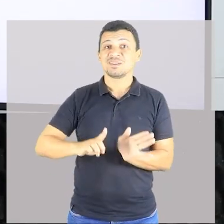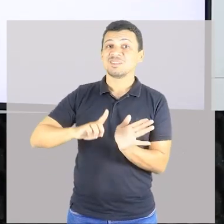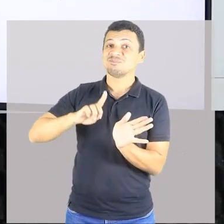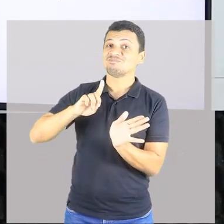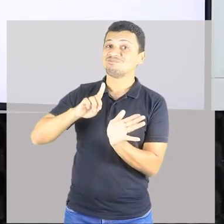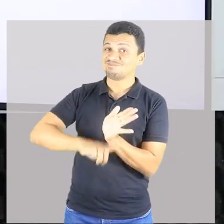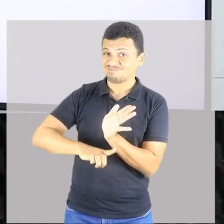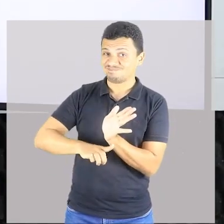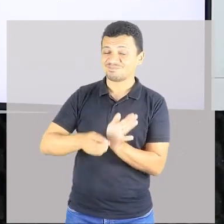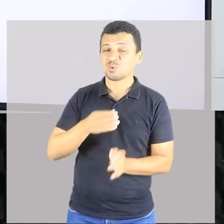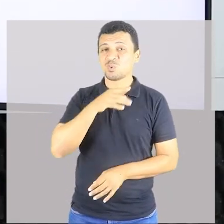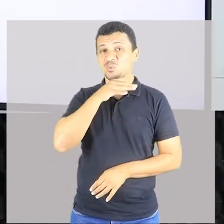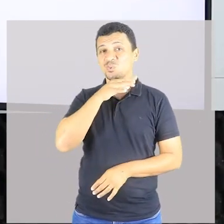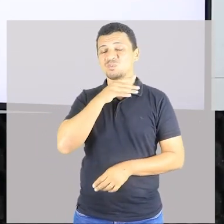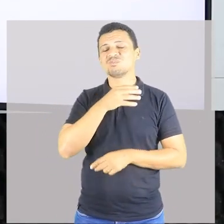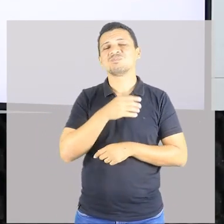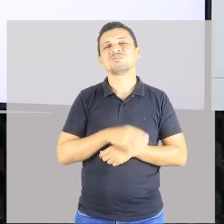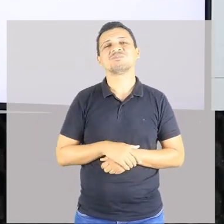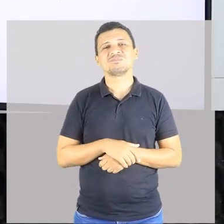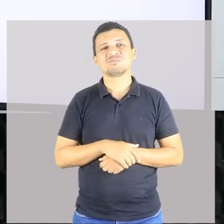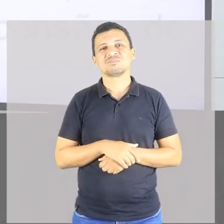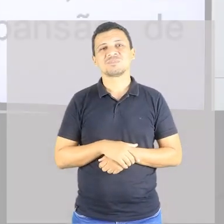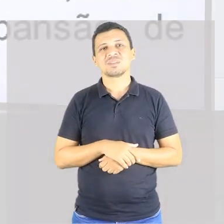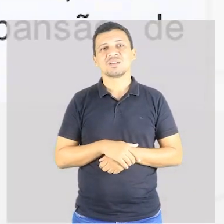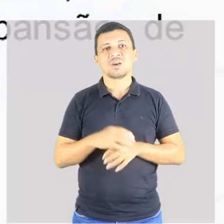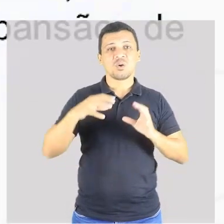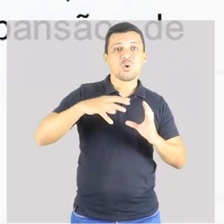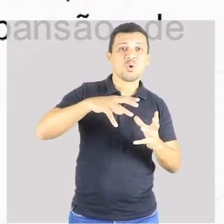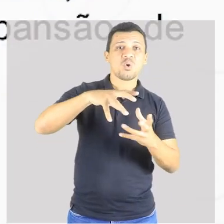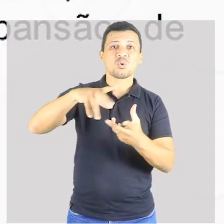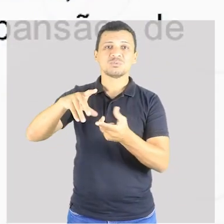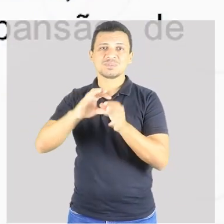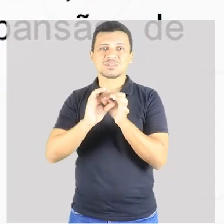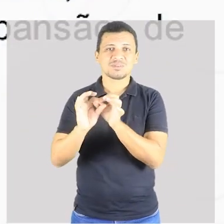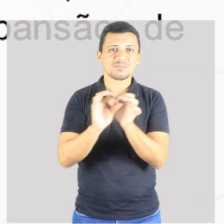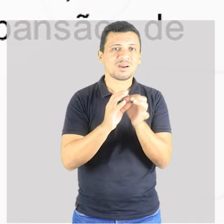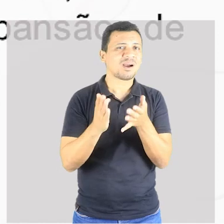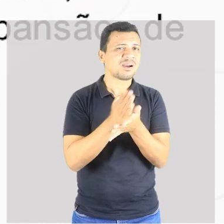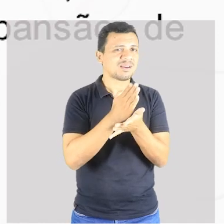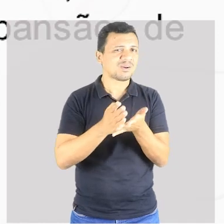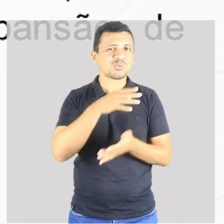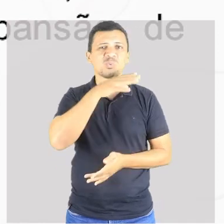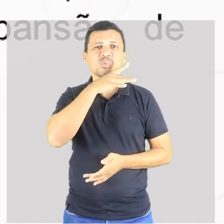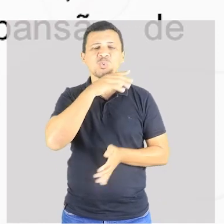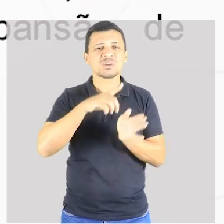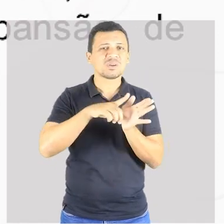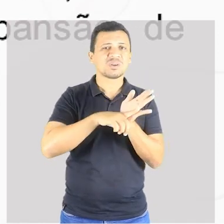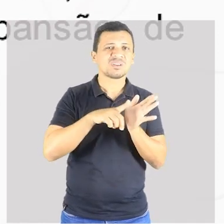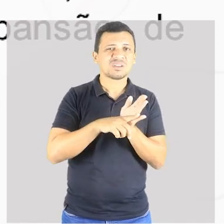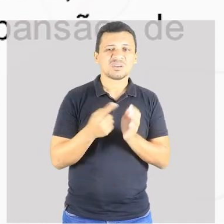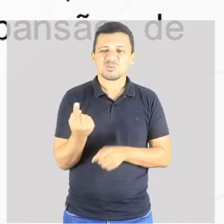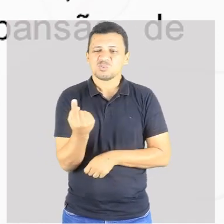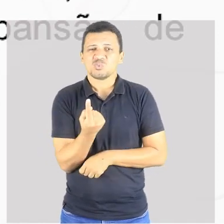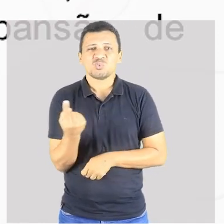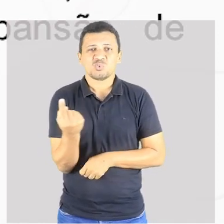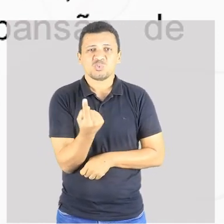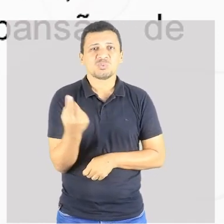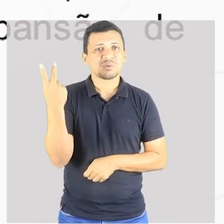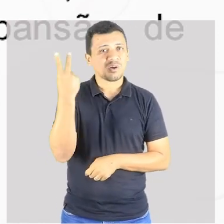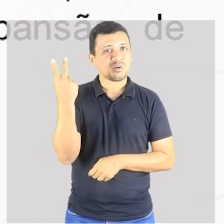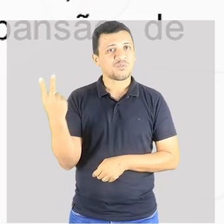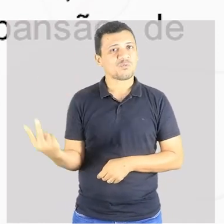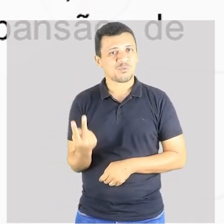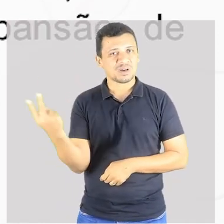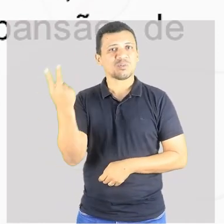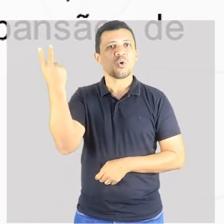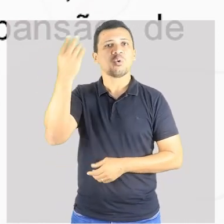Desvantagens, tá? A globalização é entendido como algo negativo a homogeneização e a massificação de valores